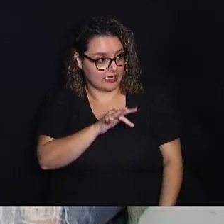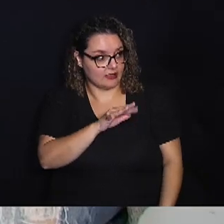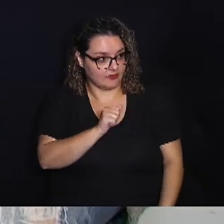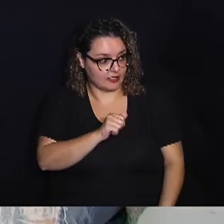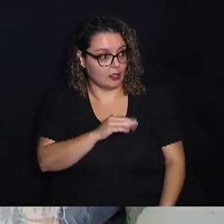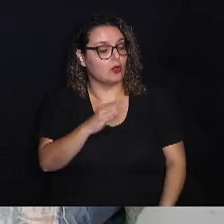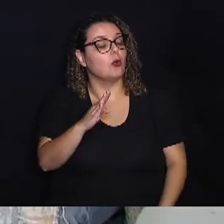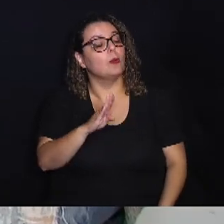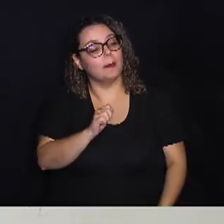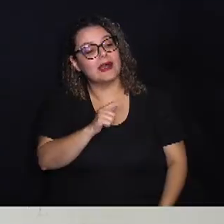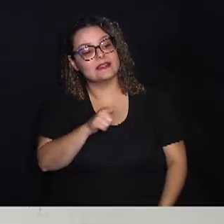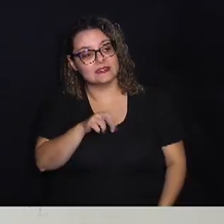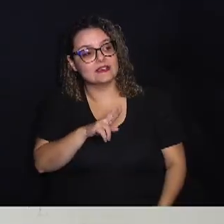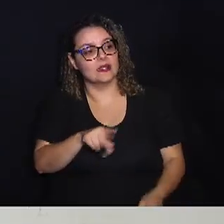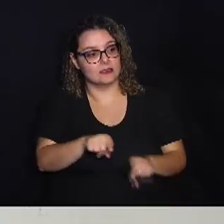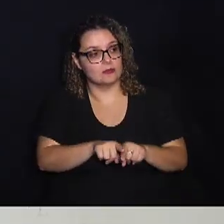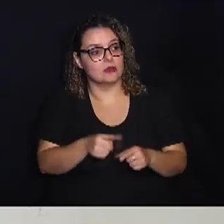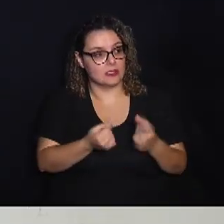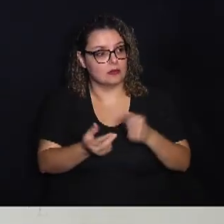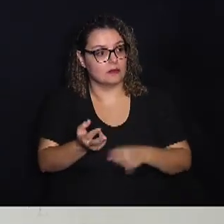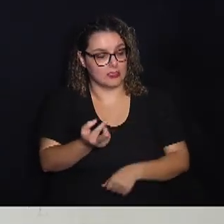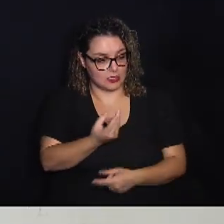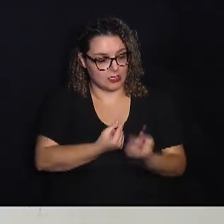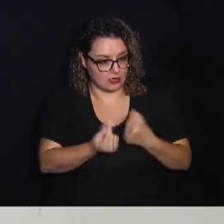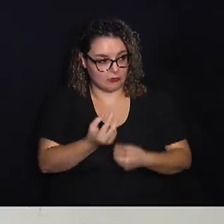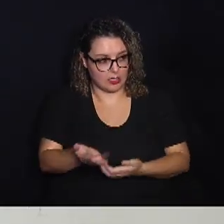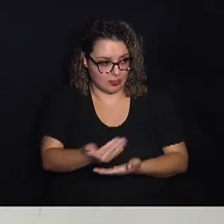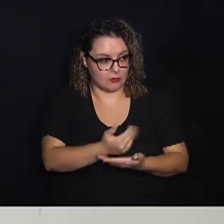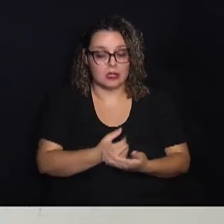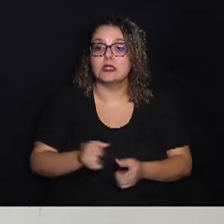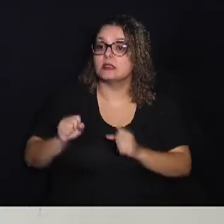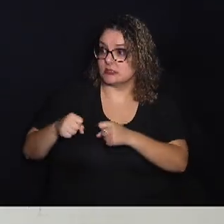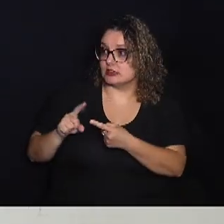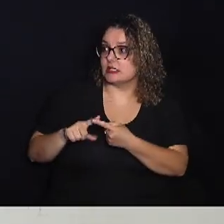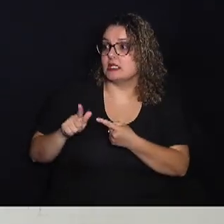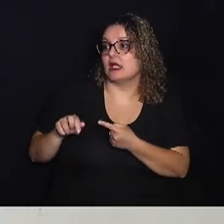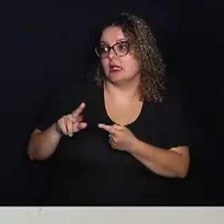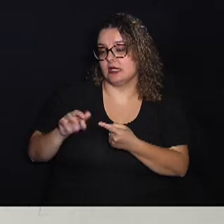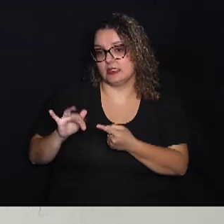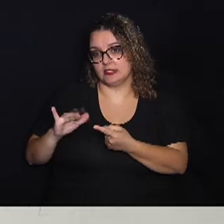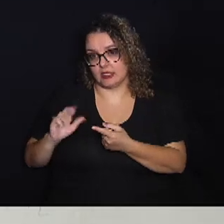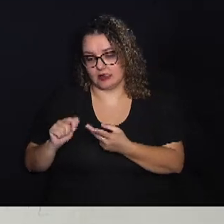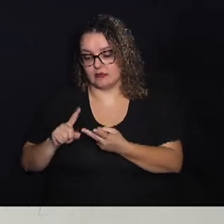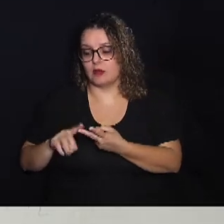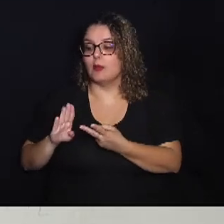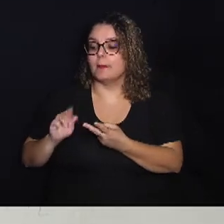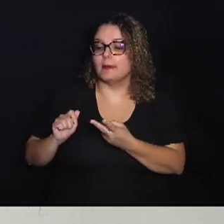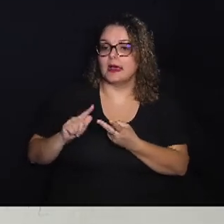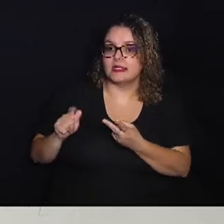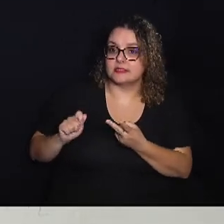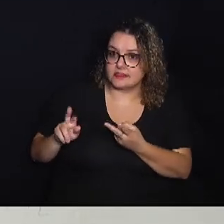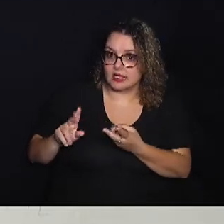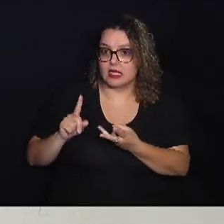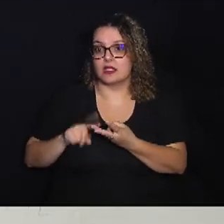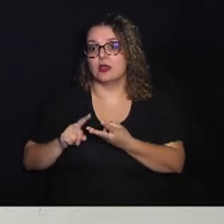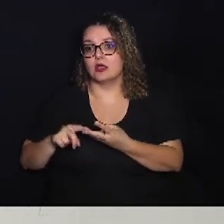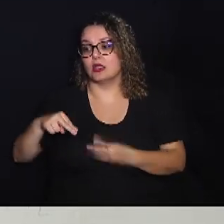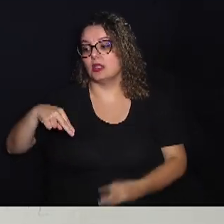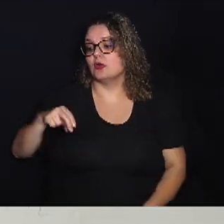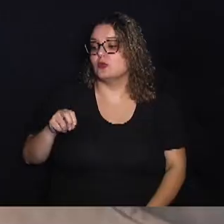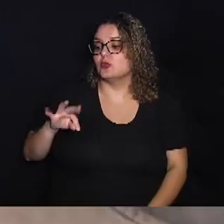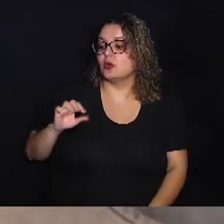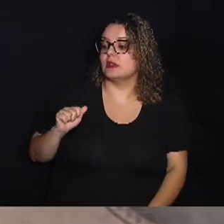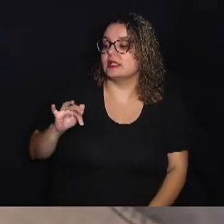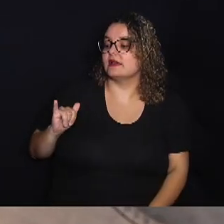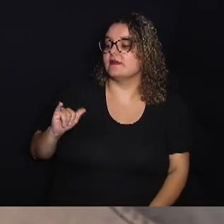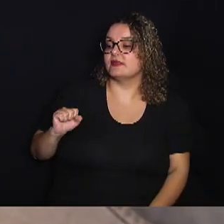uma fonte de renda? Nós temos 3 tipos de fontes de rendas. A gráfica, tá? O bazar e nós temos o Nota Fiscal Paulista.